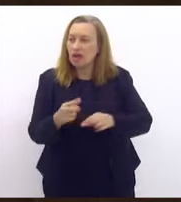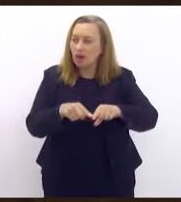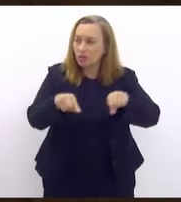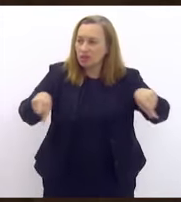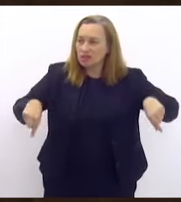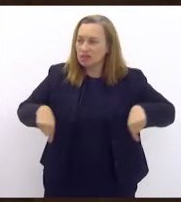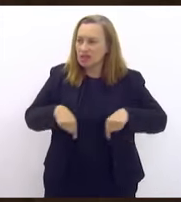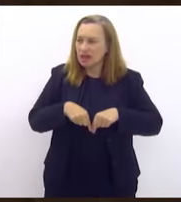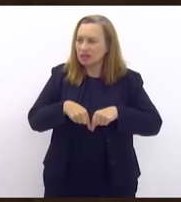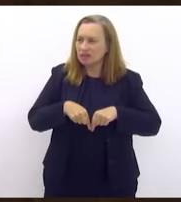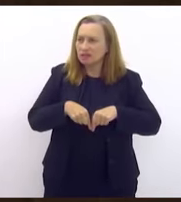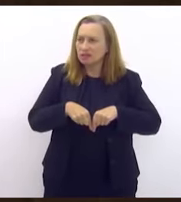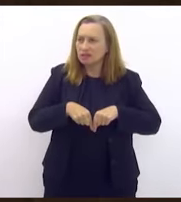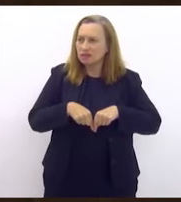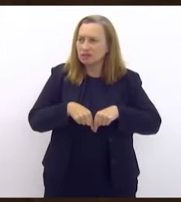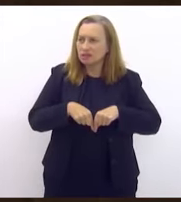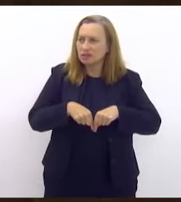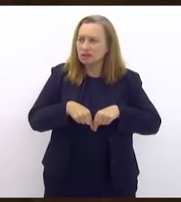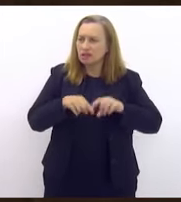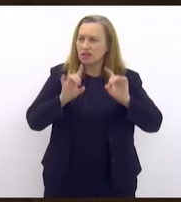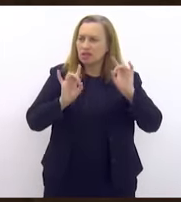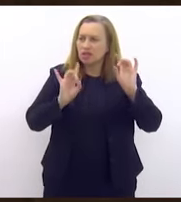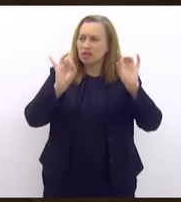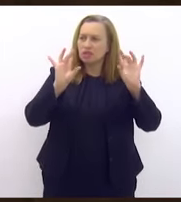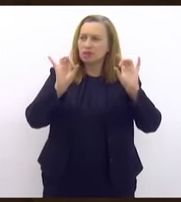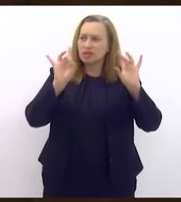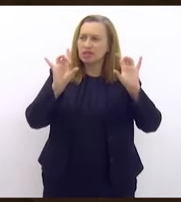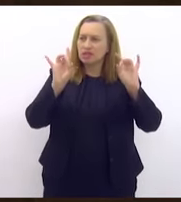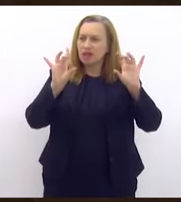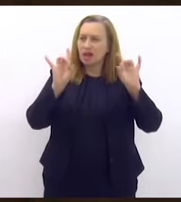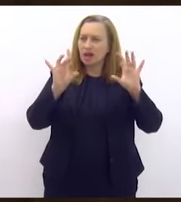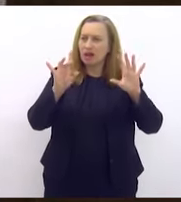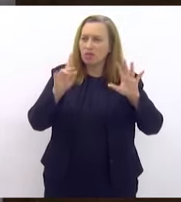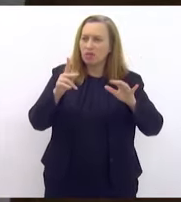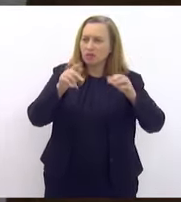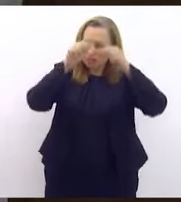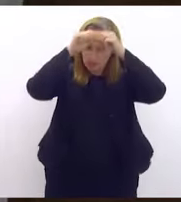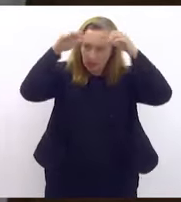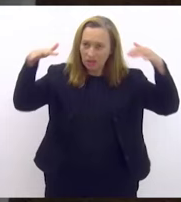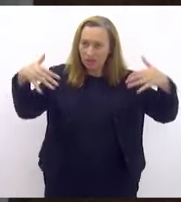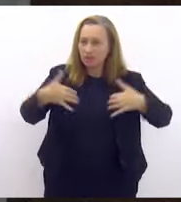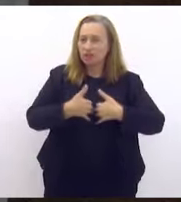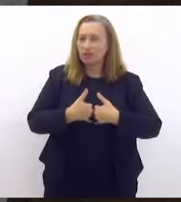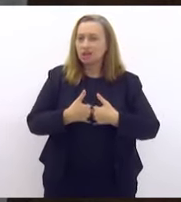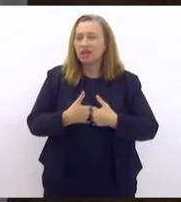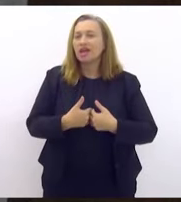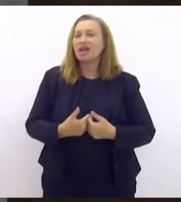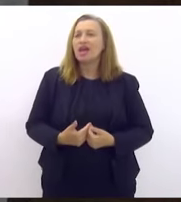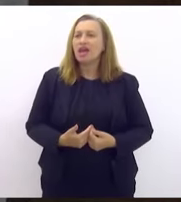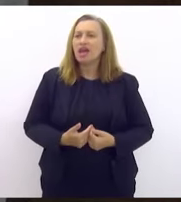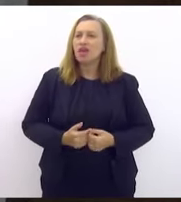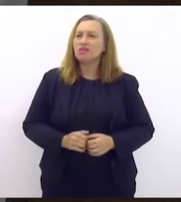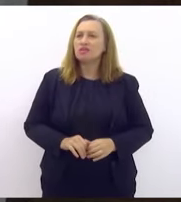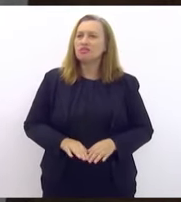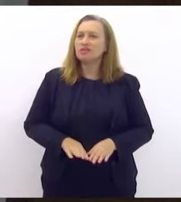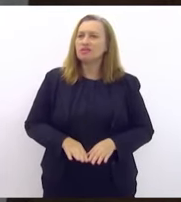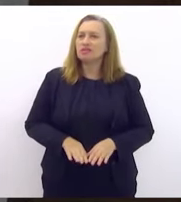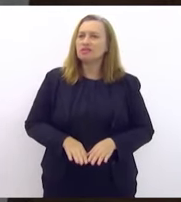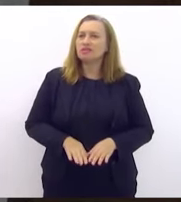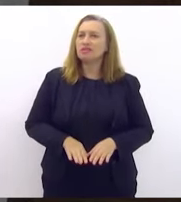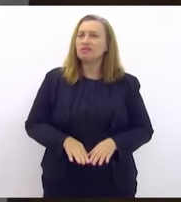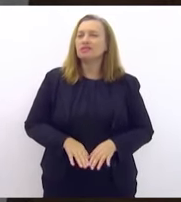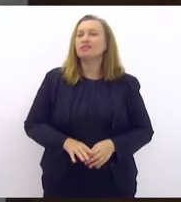sala especial para pessoas com espectro autista. Então, parabéns aos deputados e também parabéns